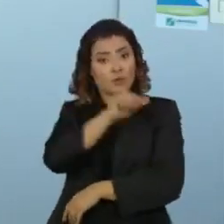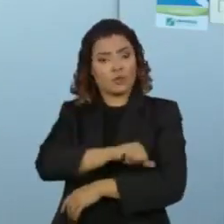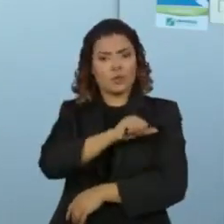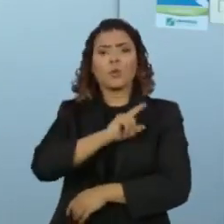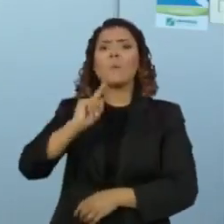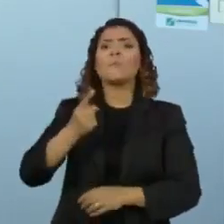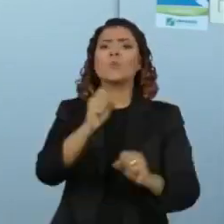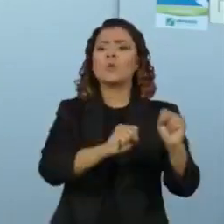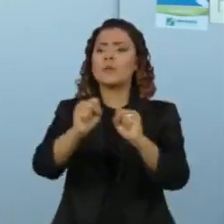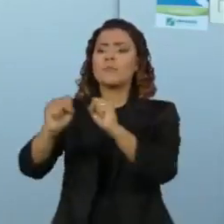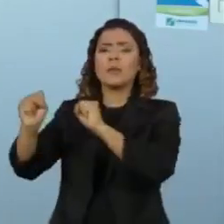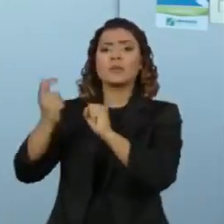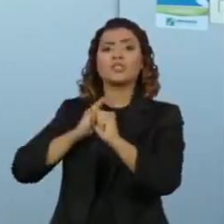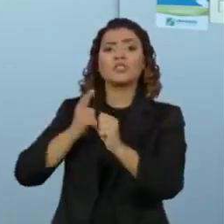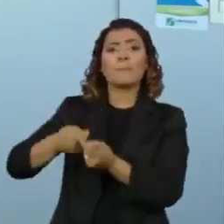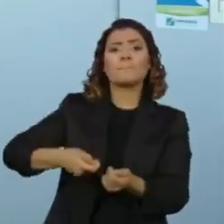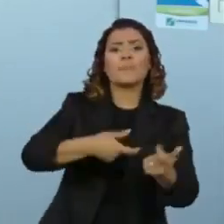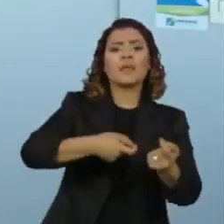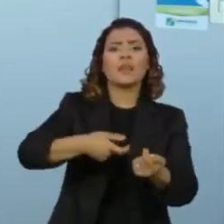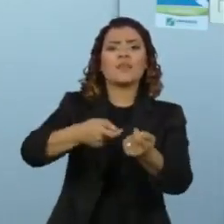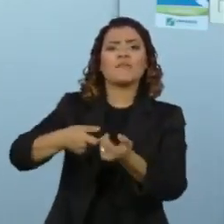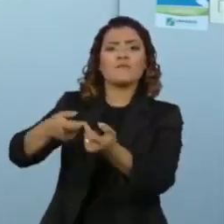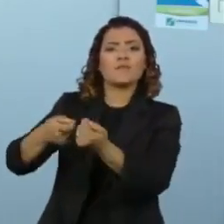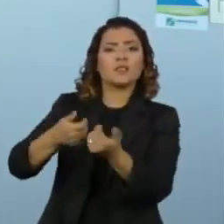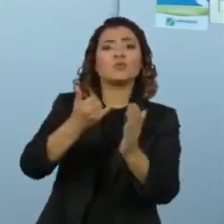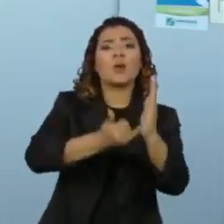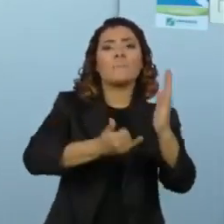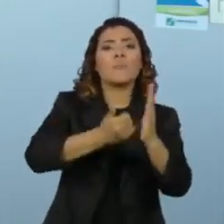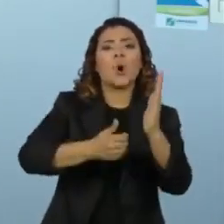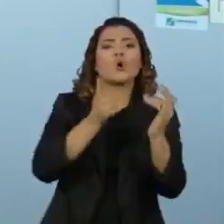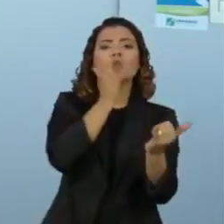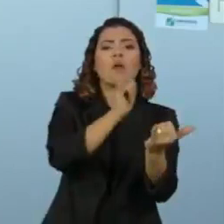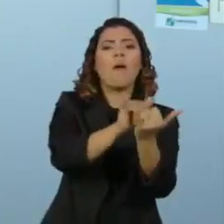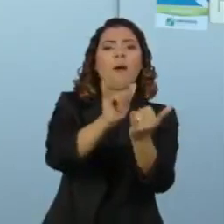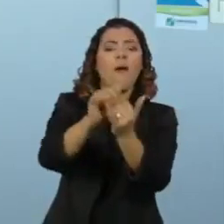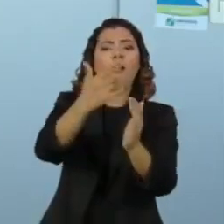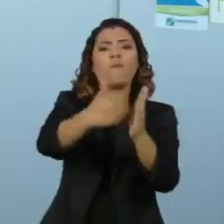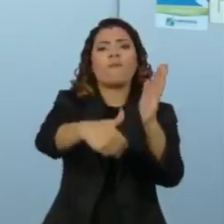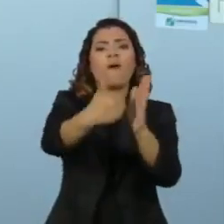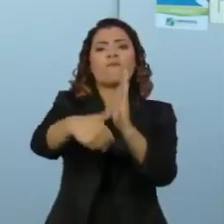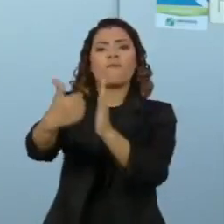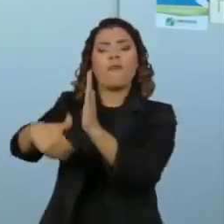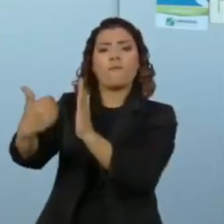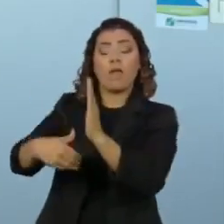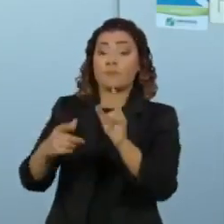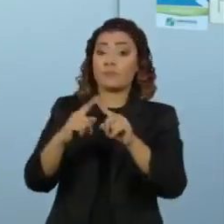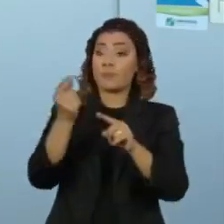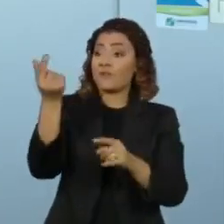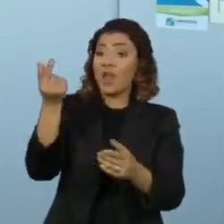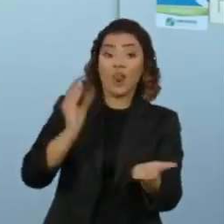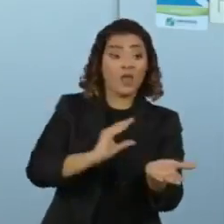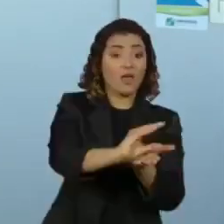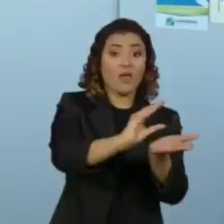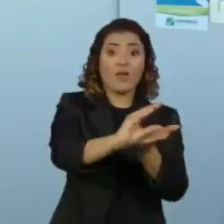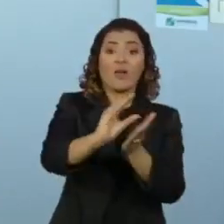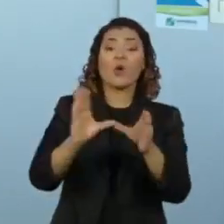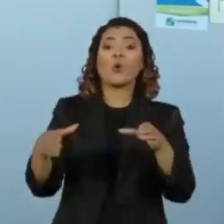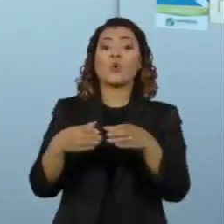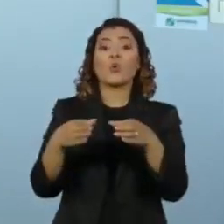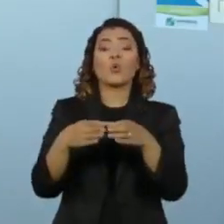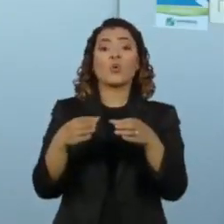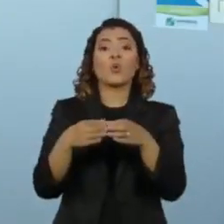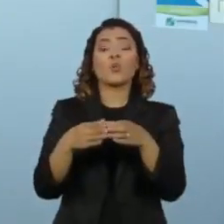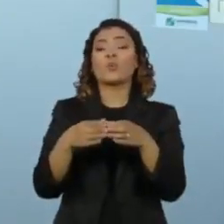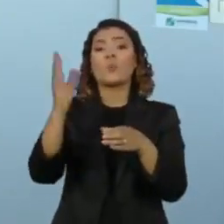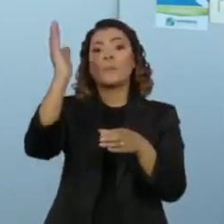1000 empresas recebiam benefícios fiscais ilegais. Algumas delas recebiam valores da Confederação Brasileira